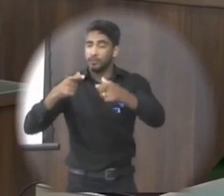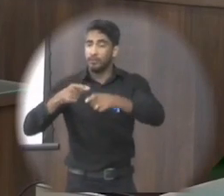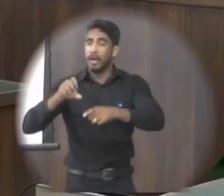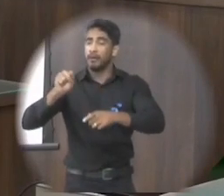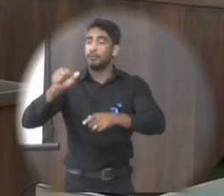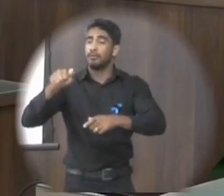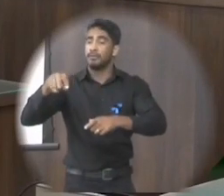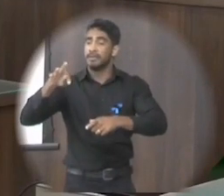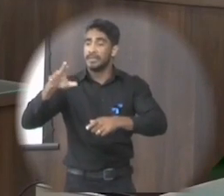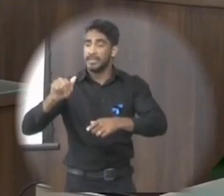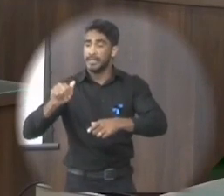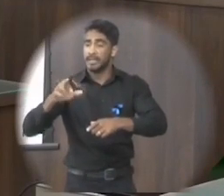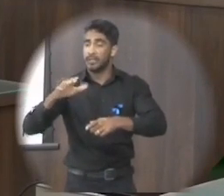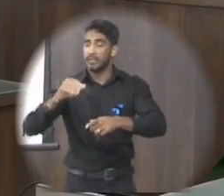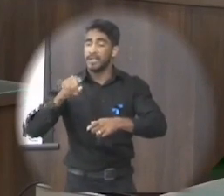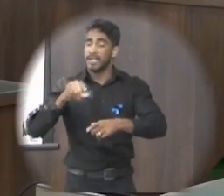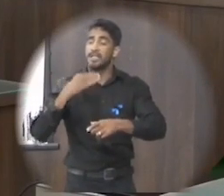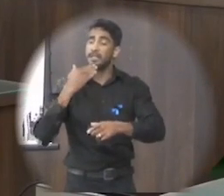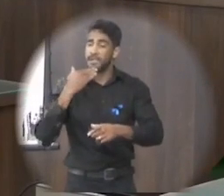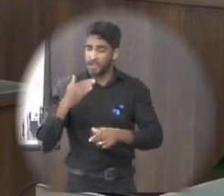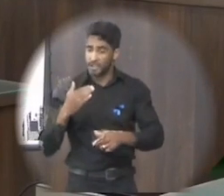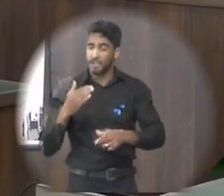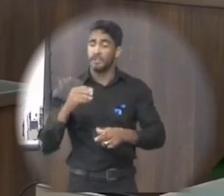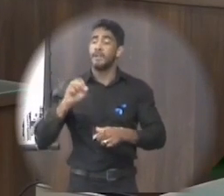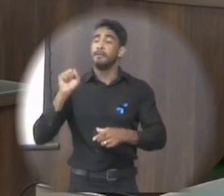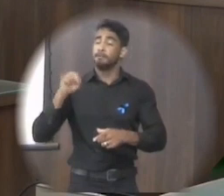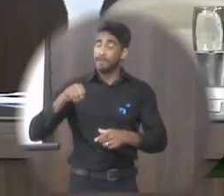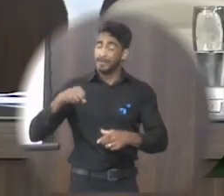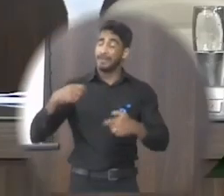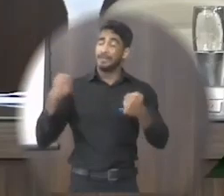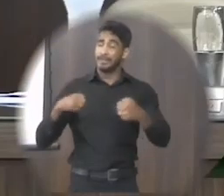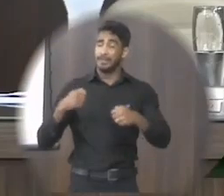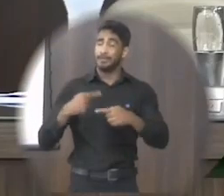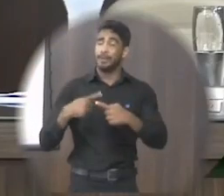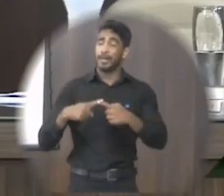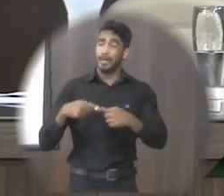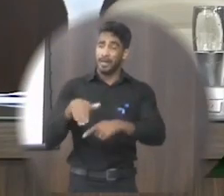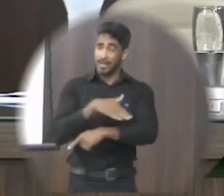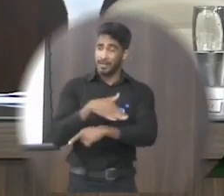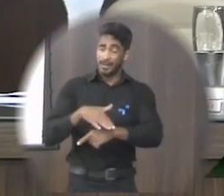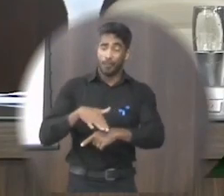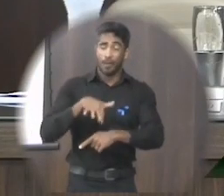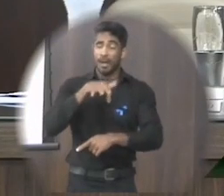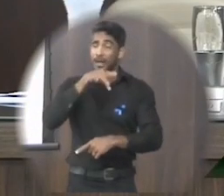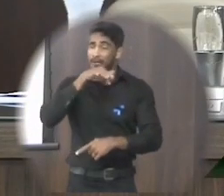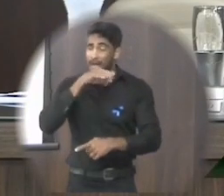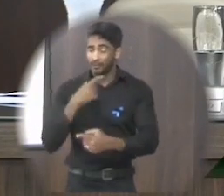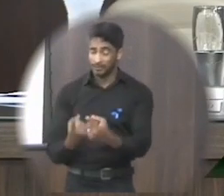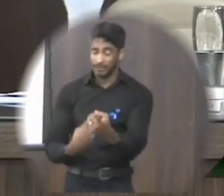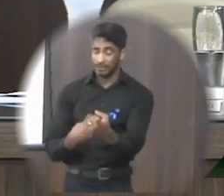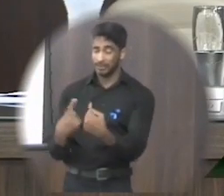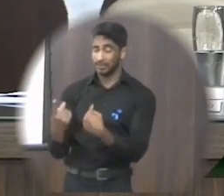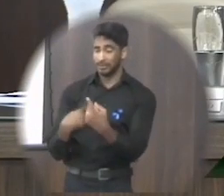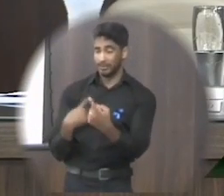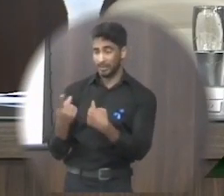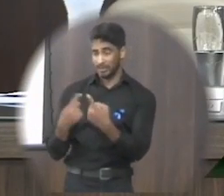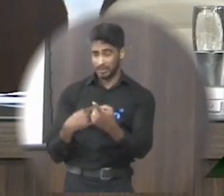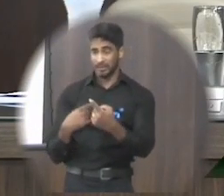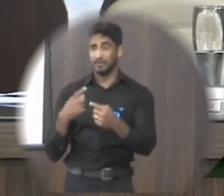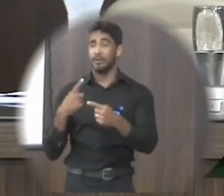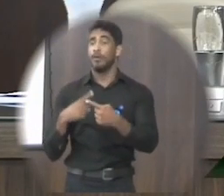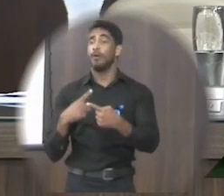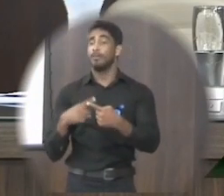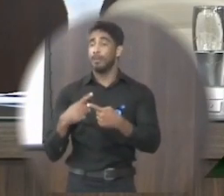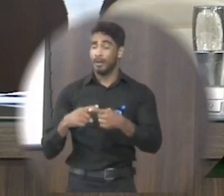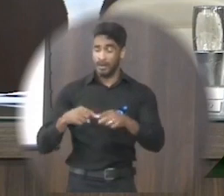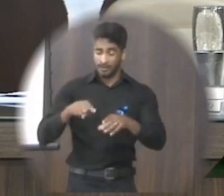cidade. Tal solicitação se faz necessário, pois a referida rua se encontra em péssimas condições de tráfego, devido aos vários